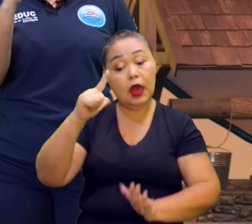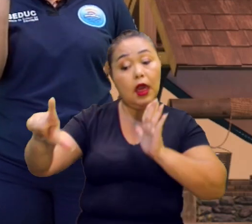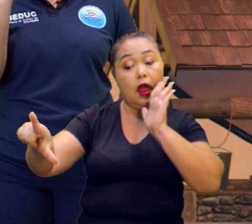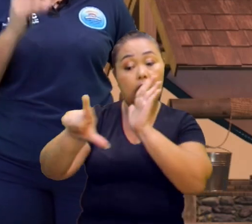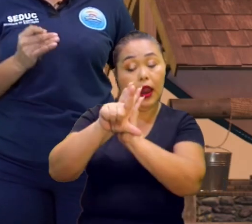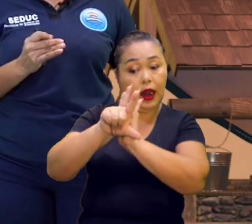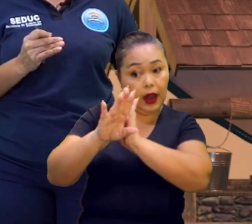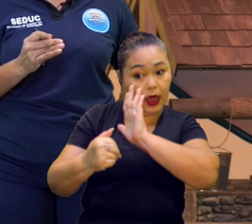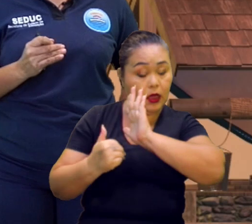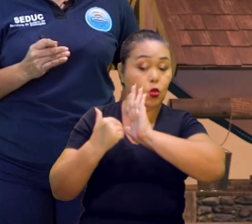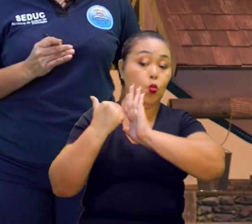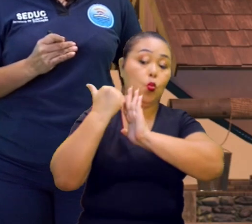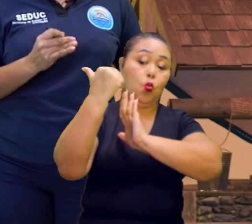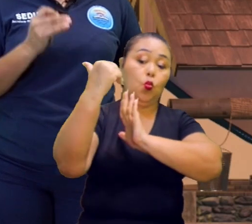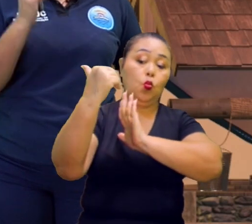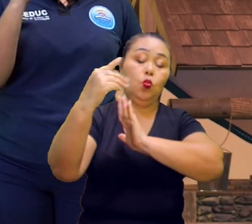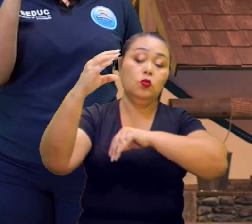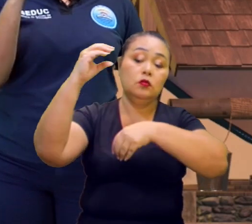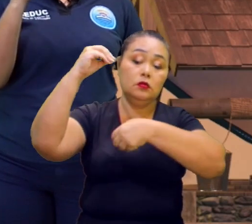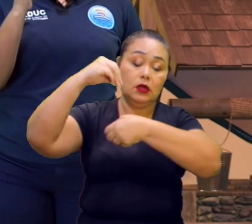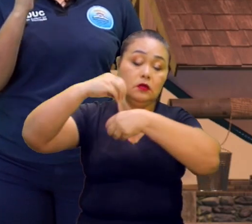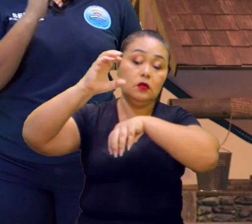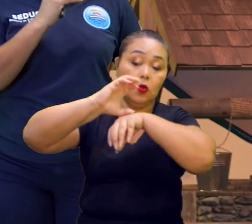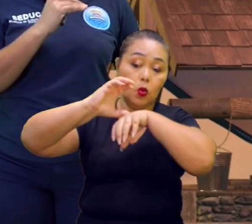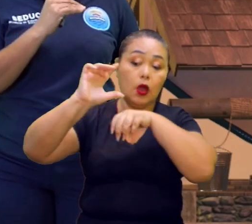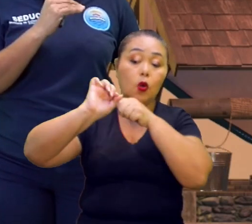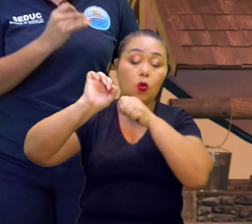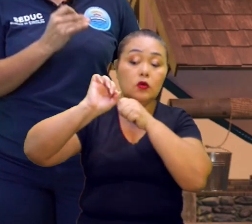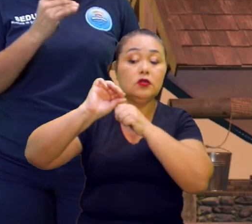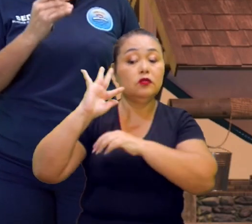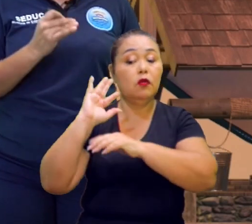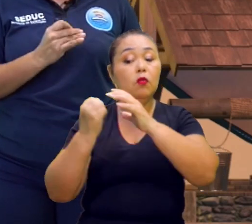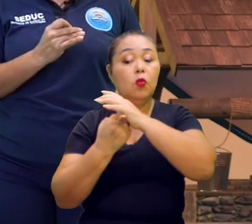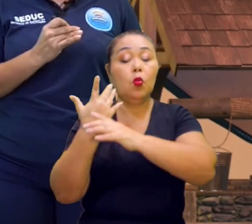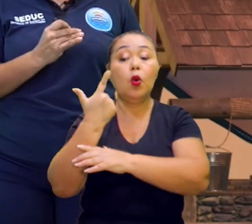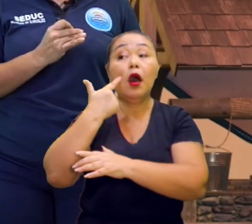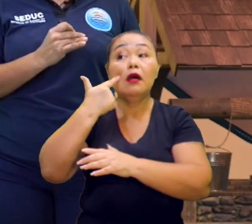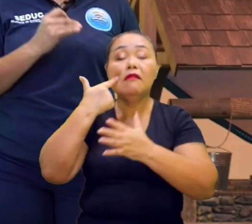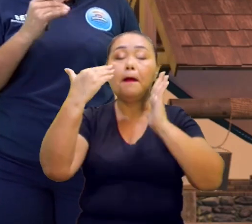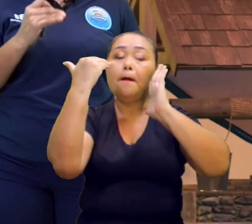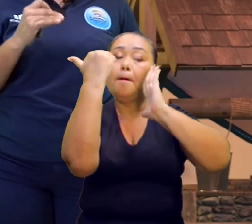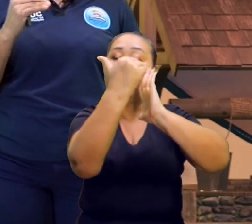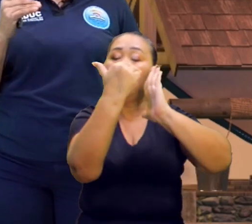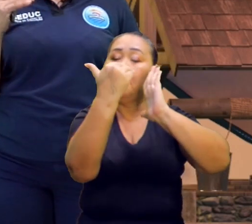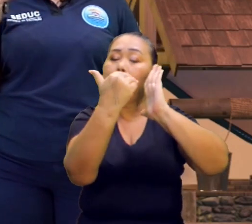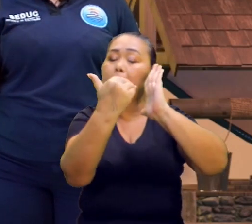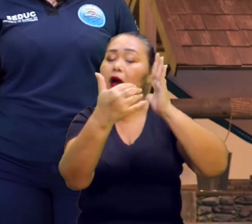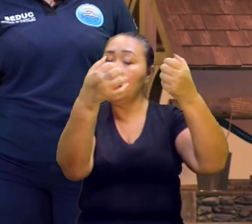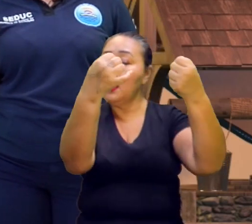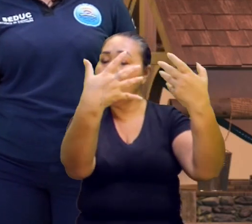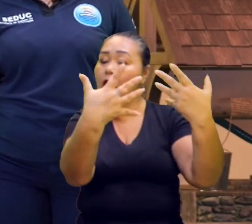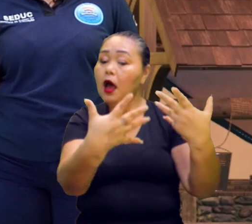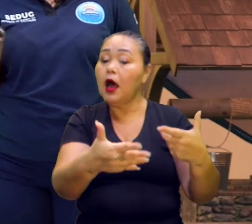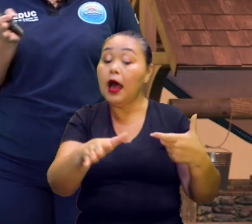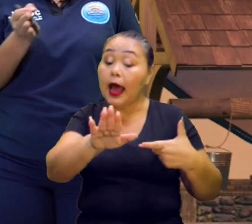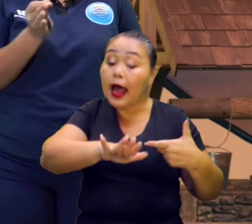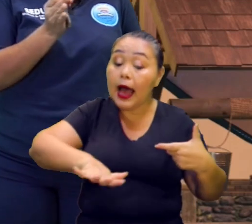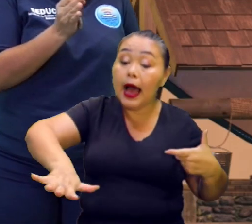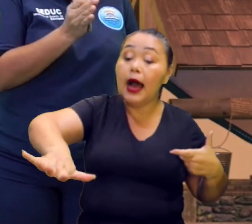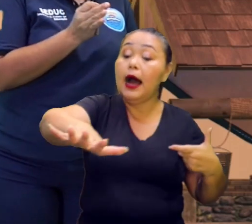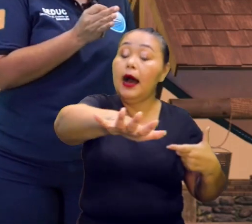Código Florestal, ela vai especificar as áreas para que sejam utilizadas